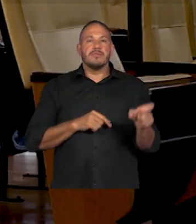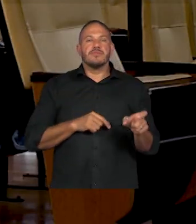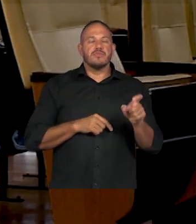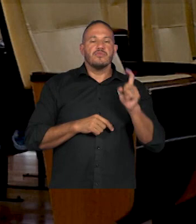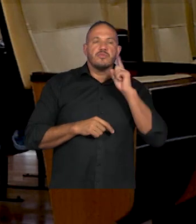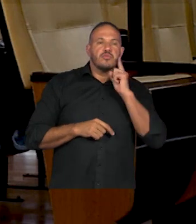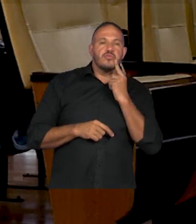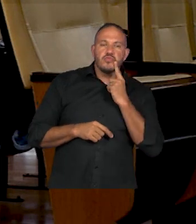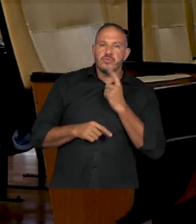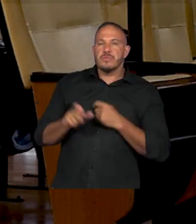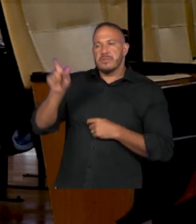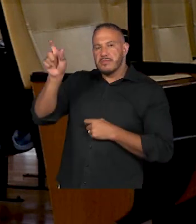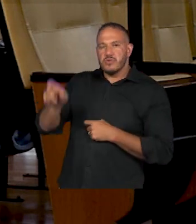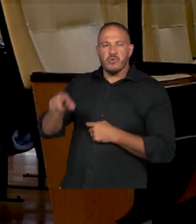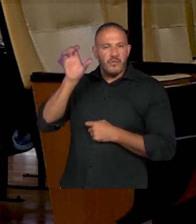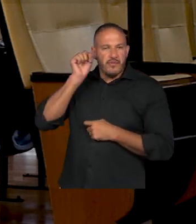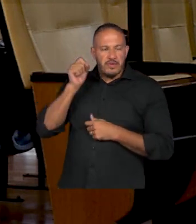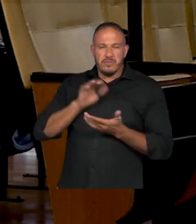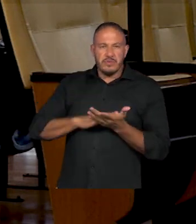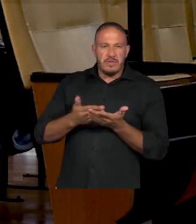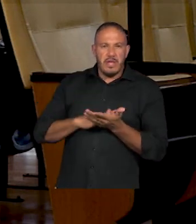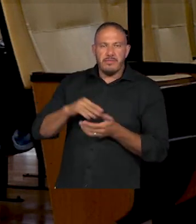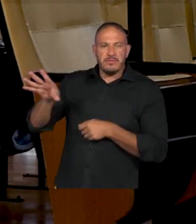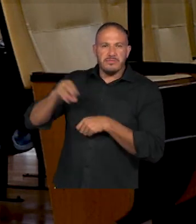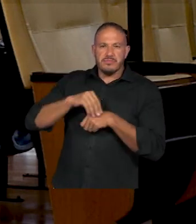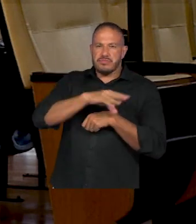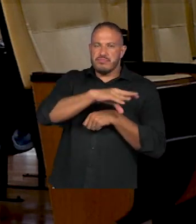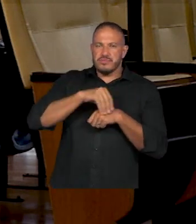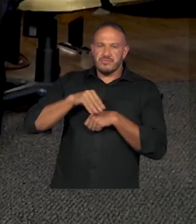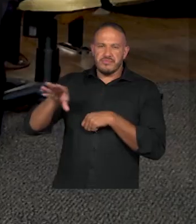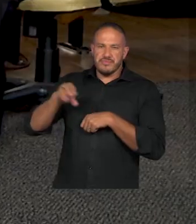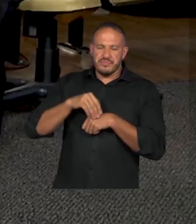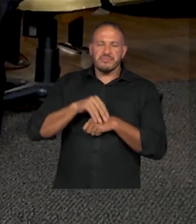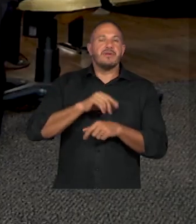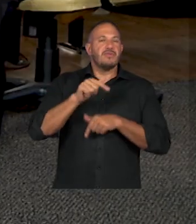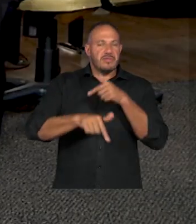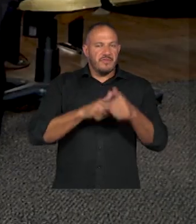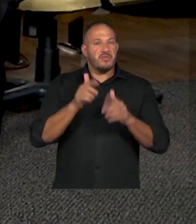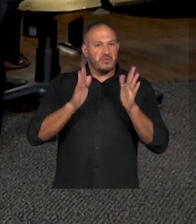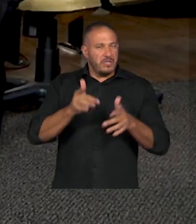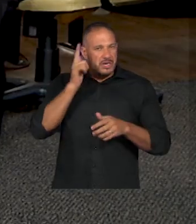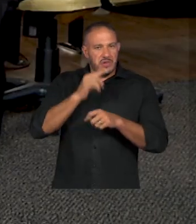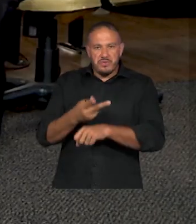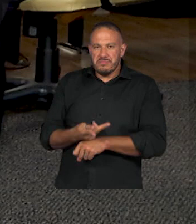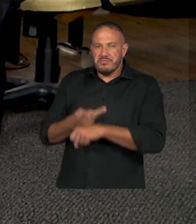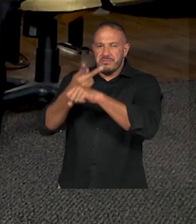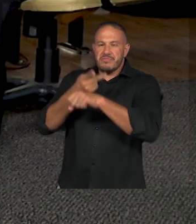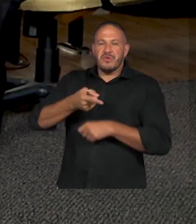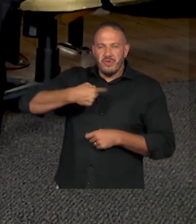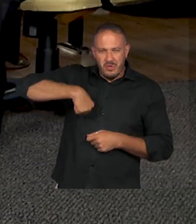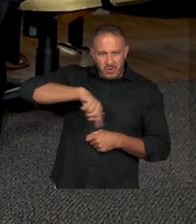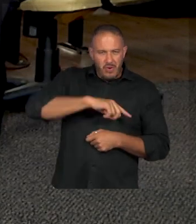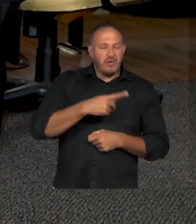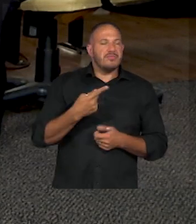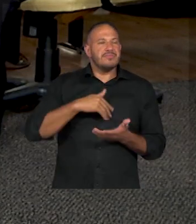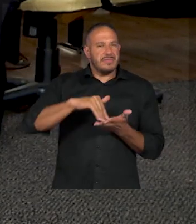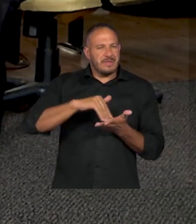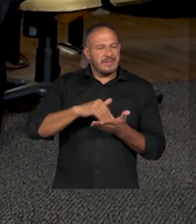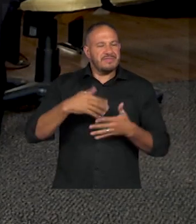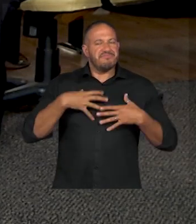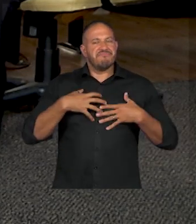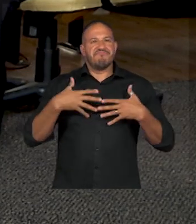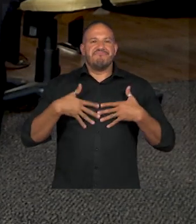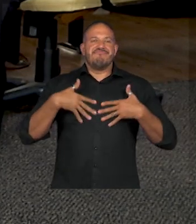atendente. Então, esse serviço é um serviço premiado, como eu disse, e que traz muito orgulho para a secretaria. Além disso, a gente